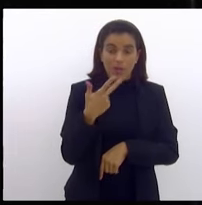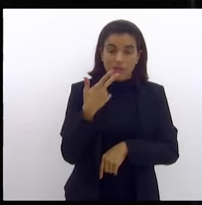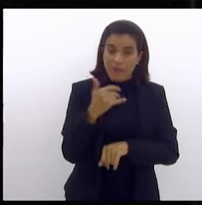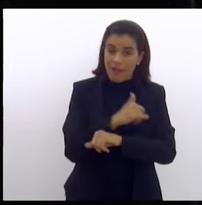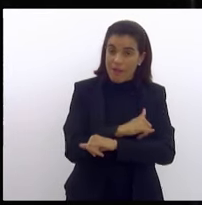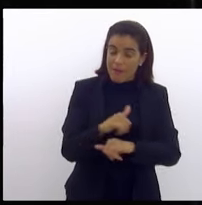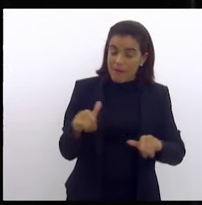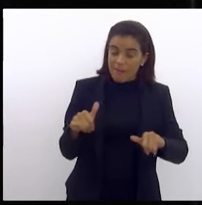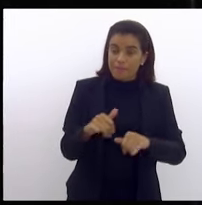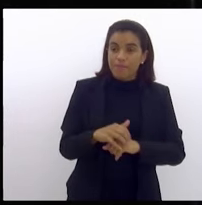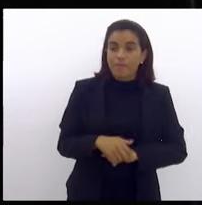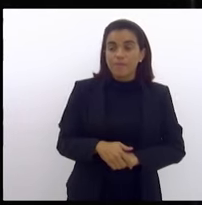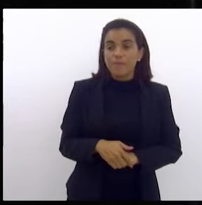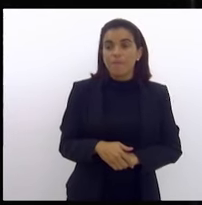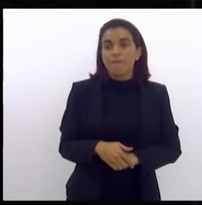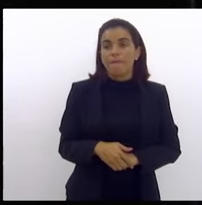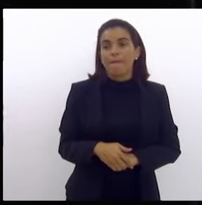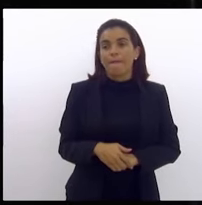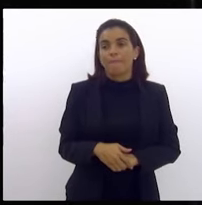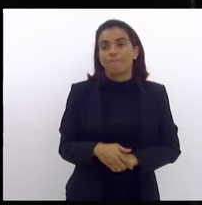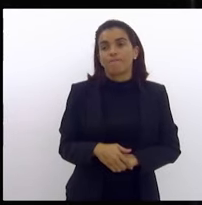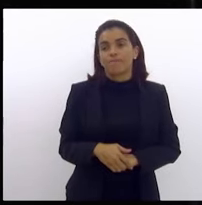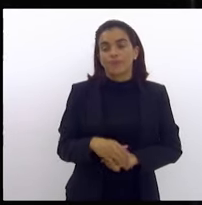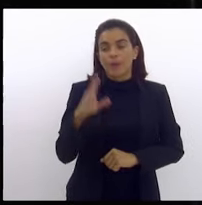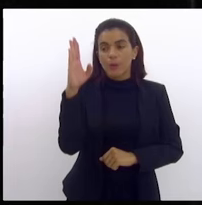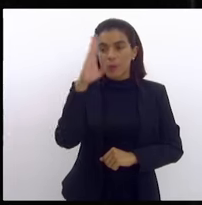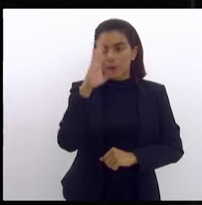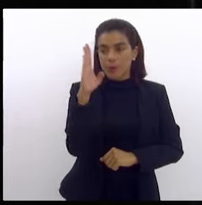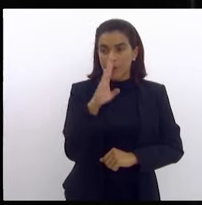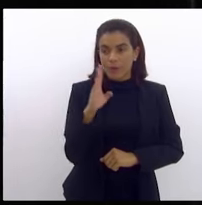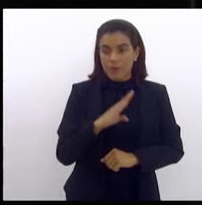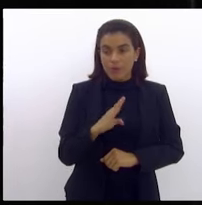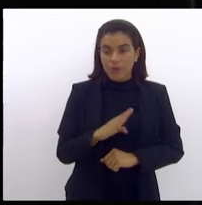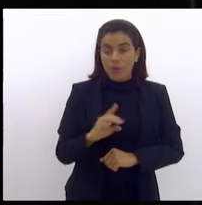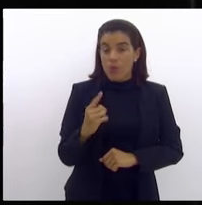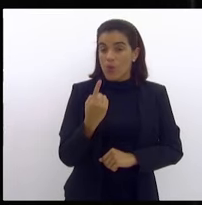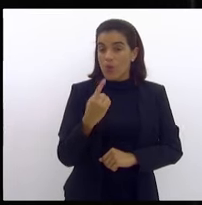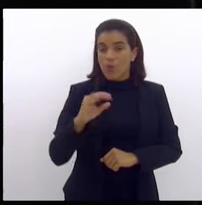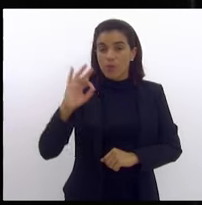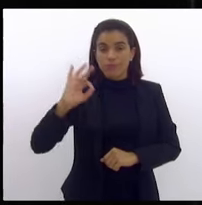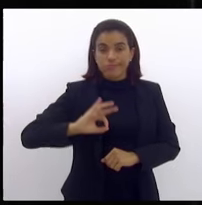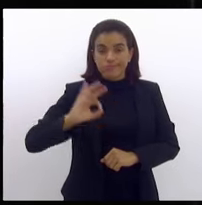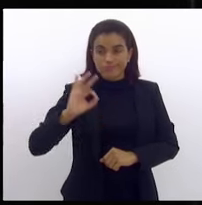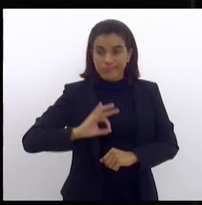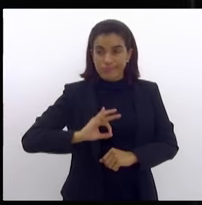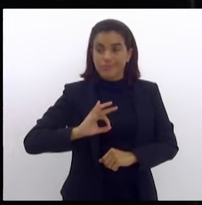registrar, presidenta, tia Ju, que no Brasil, 1%